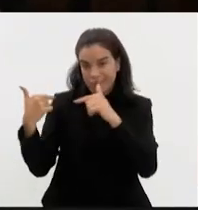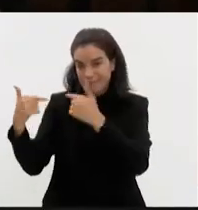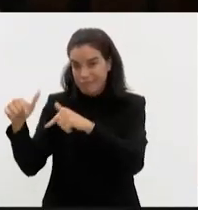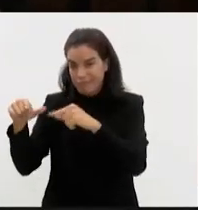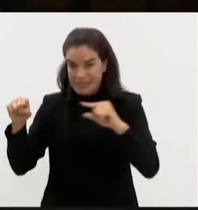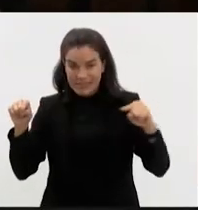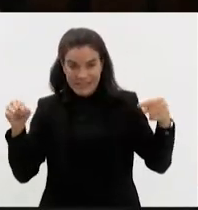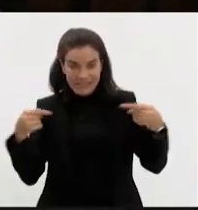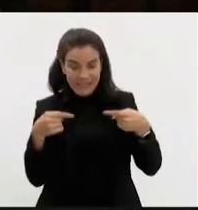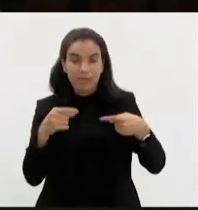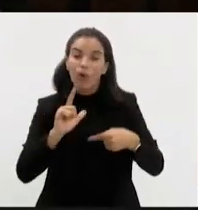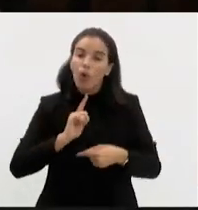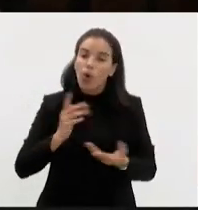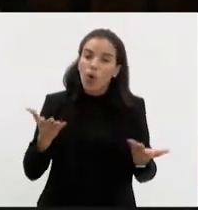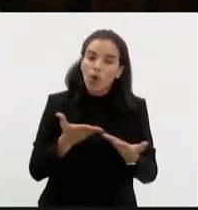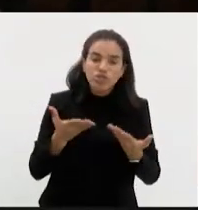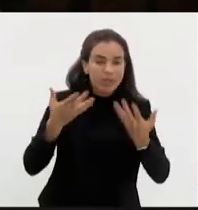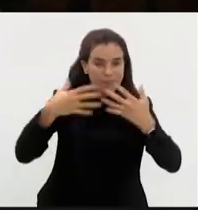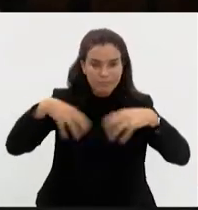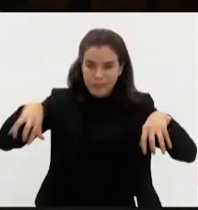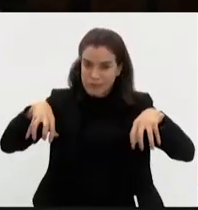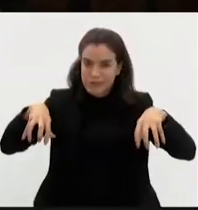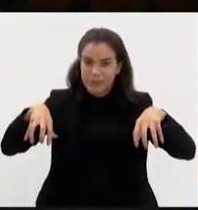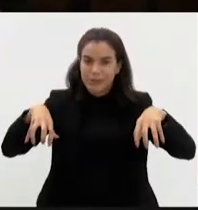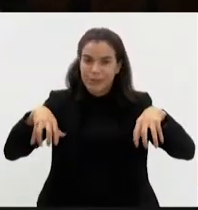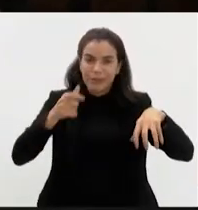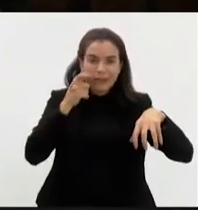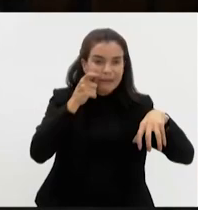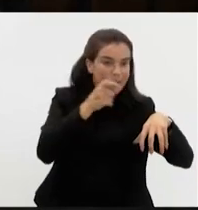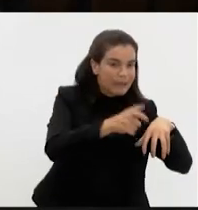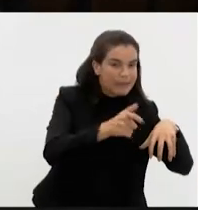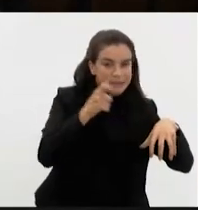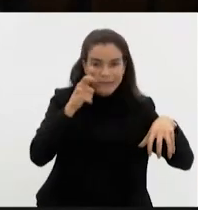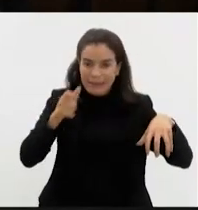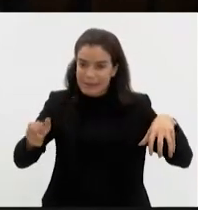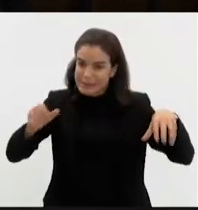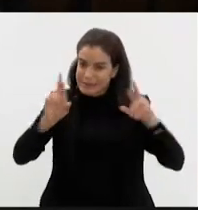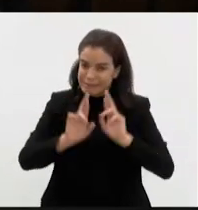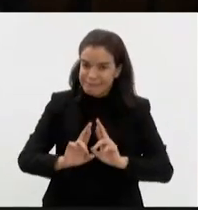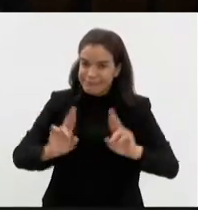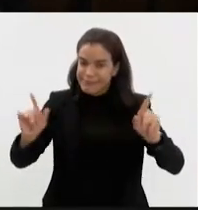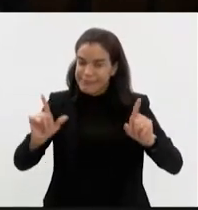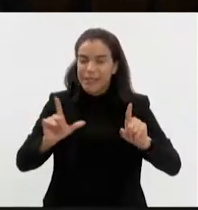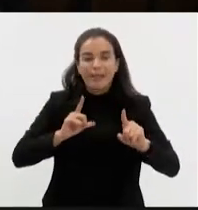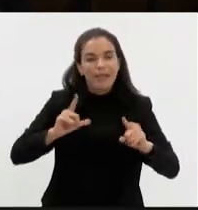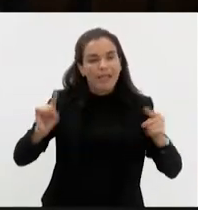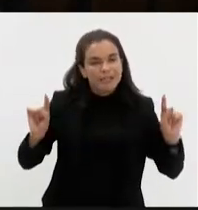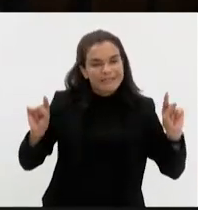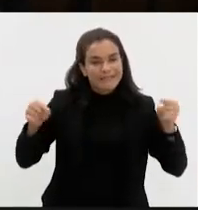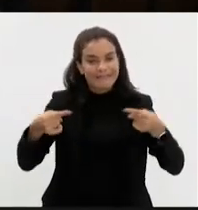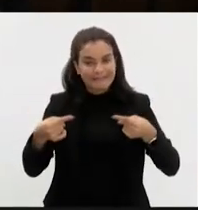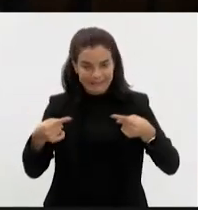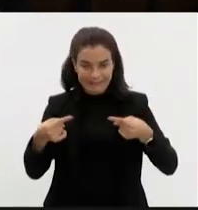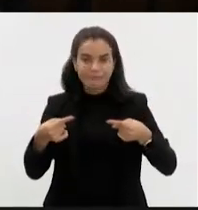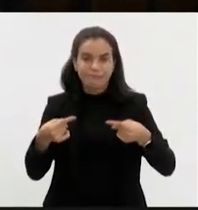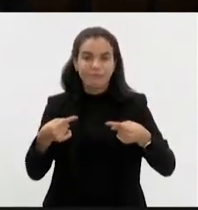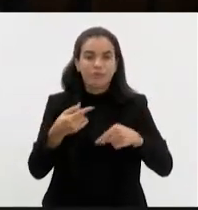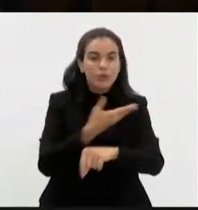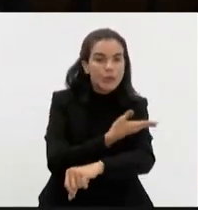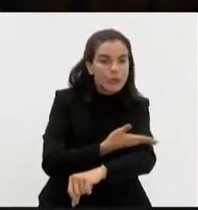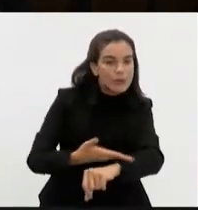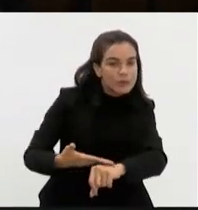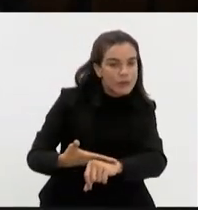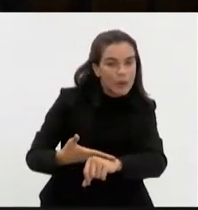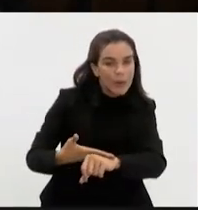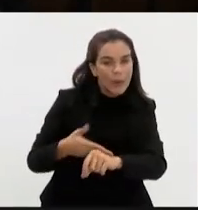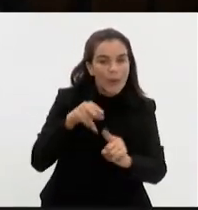mundo é hiper pulverizado em interesses né Vocês têm eh discussões sobre a pauta de costumes da